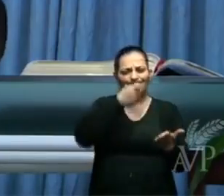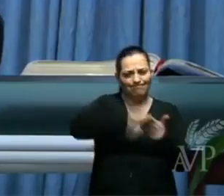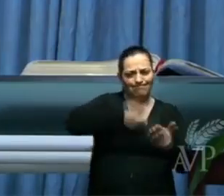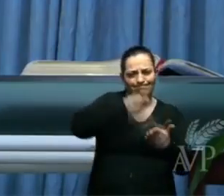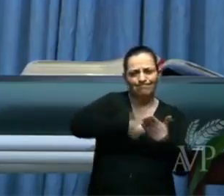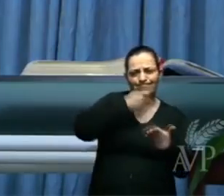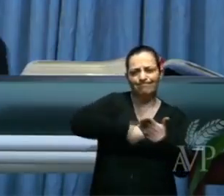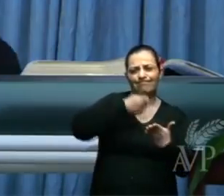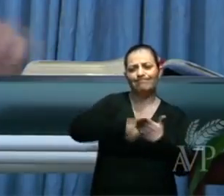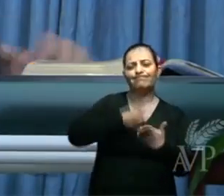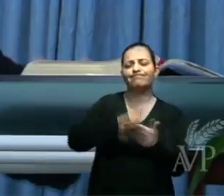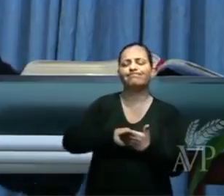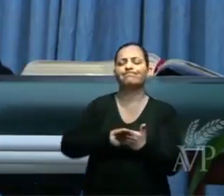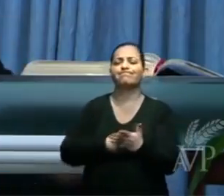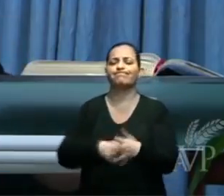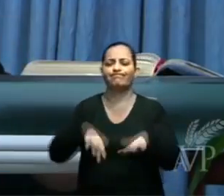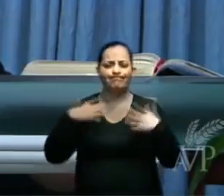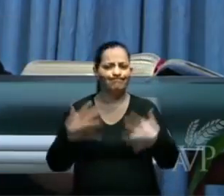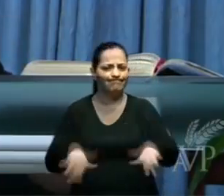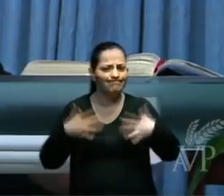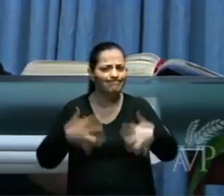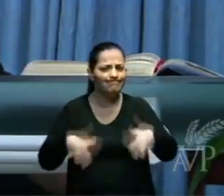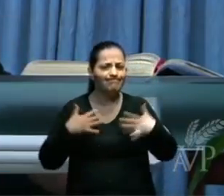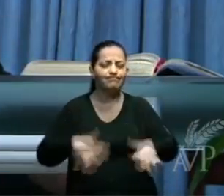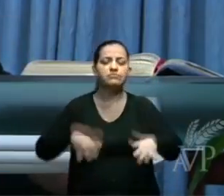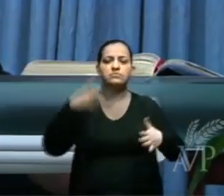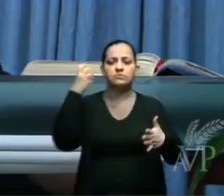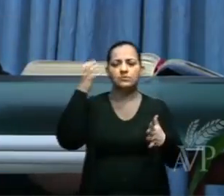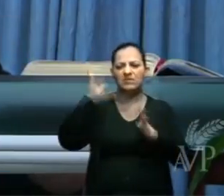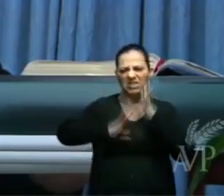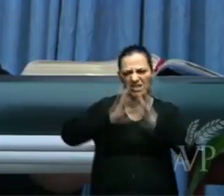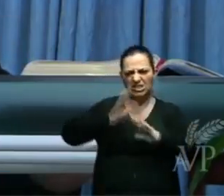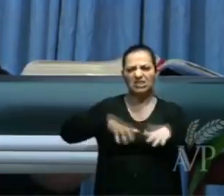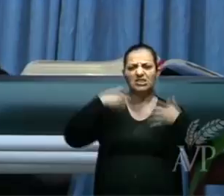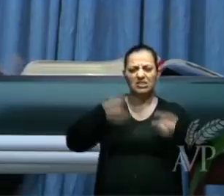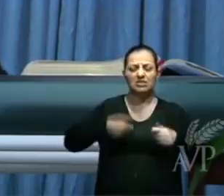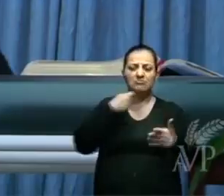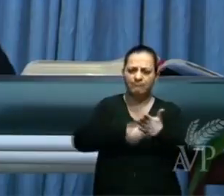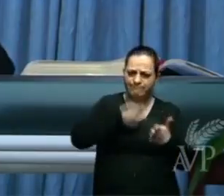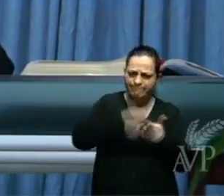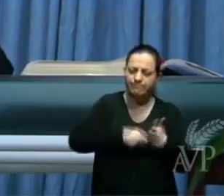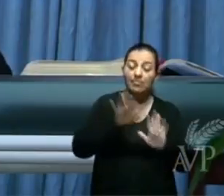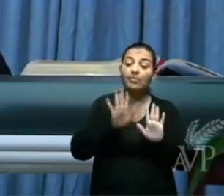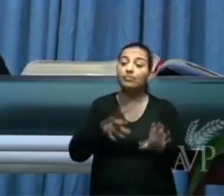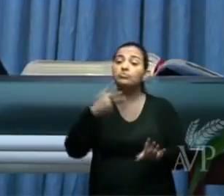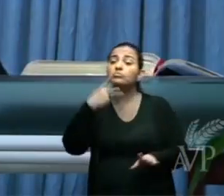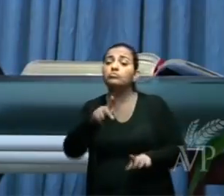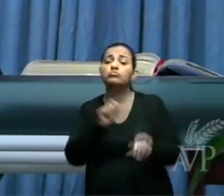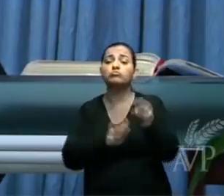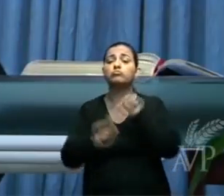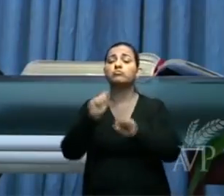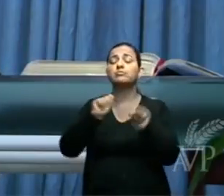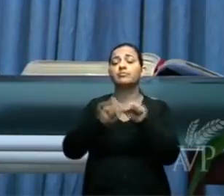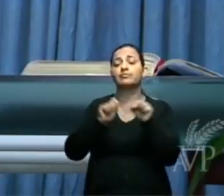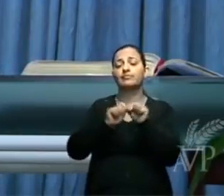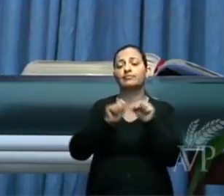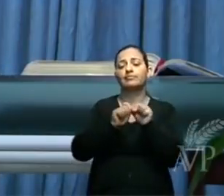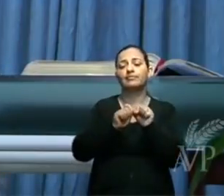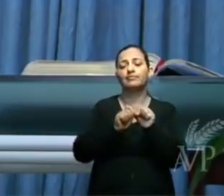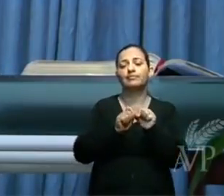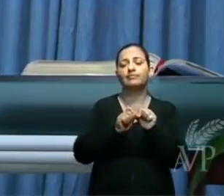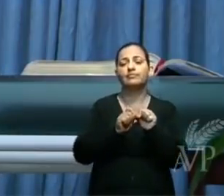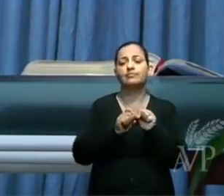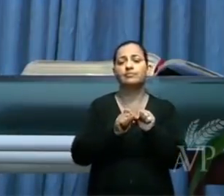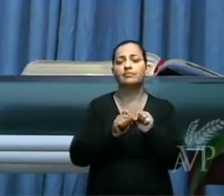ela alia com você agora qual é a tua reação para com